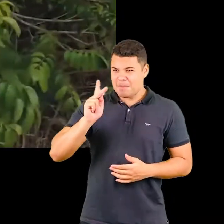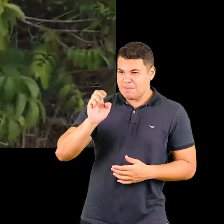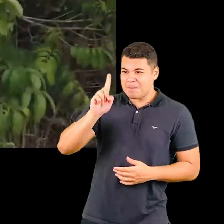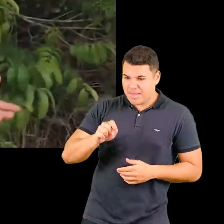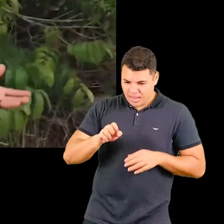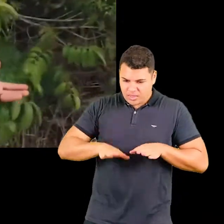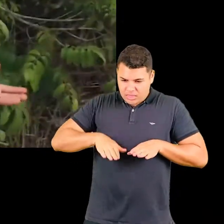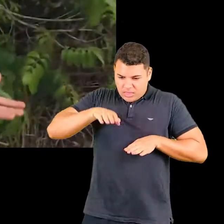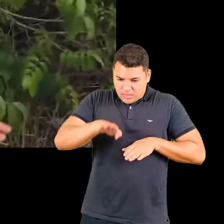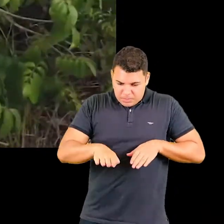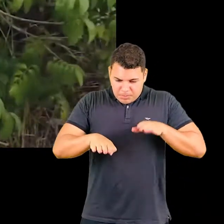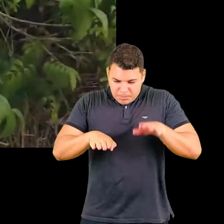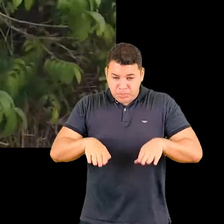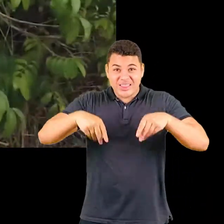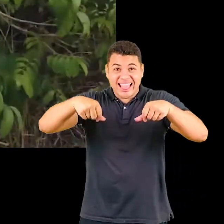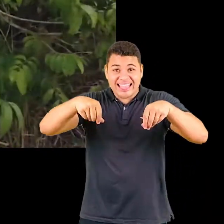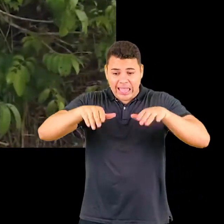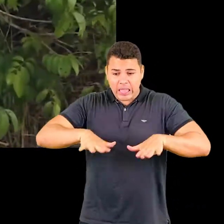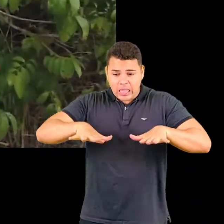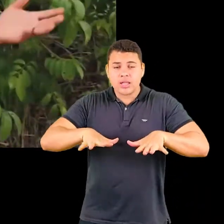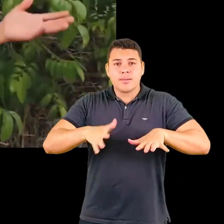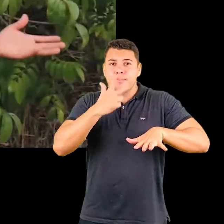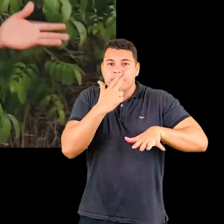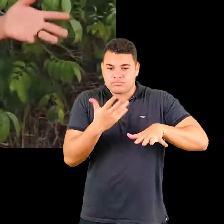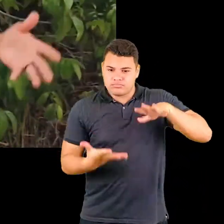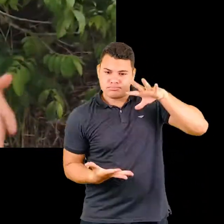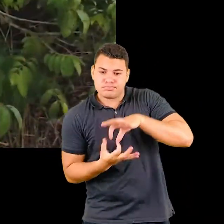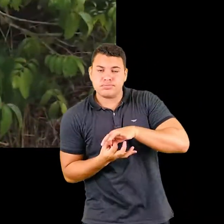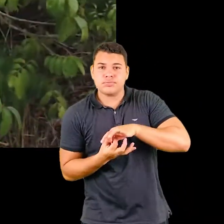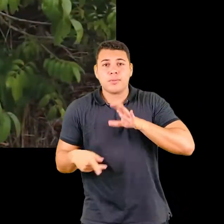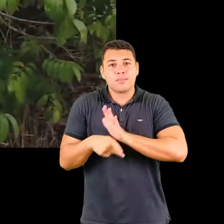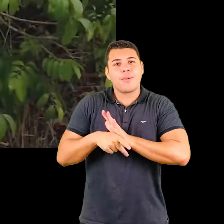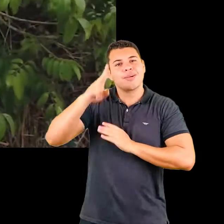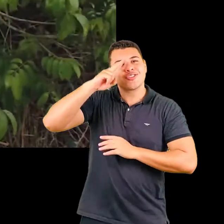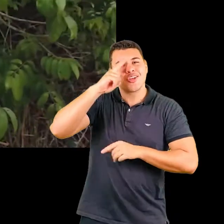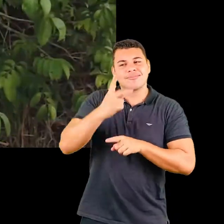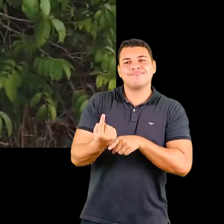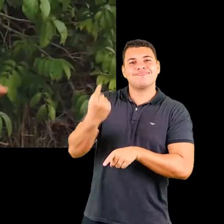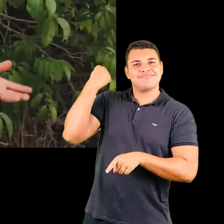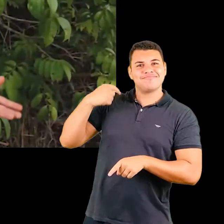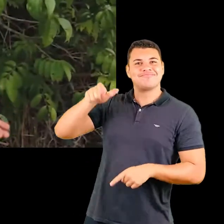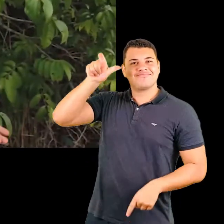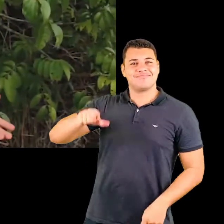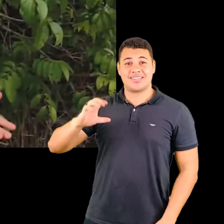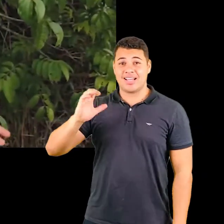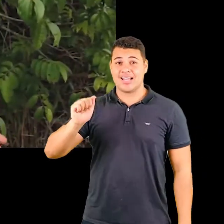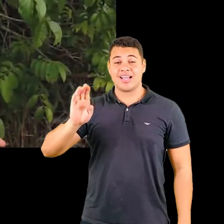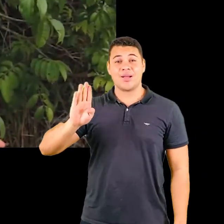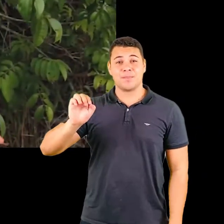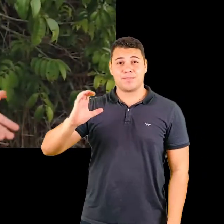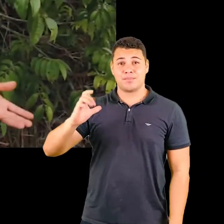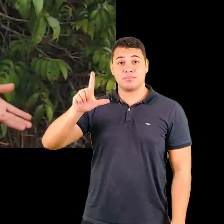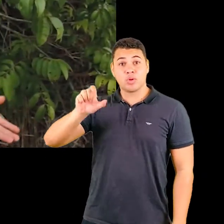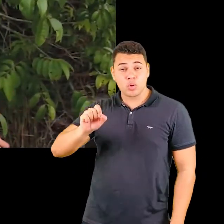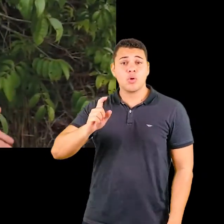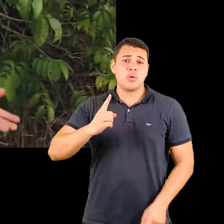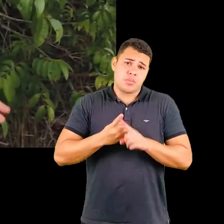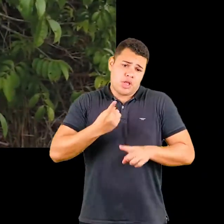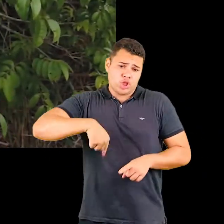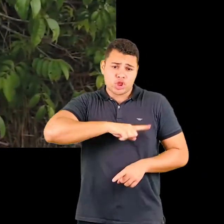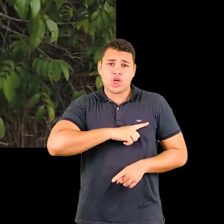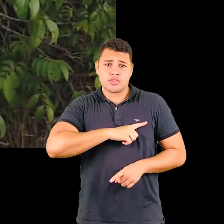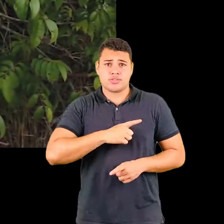já sentimos a ancestralidade da cabocaria que aqui existe, né? Somos descendentes indígenas